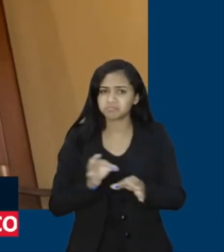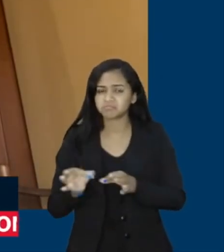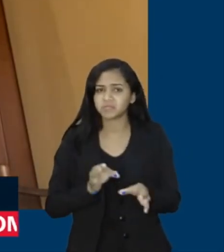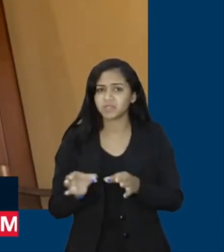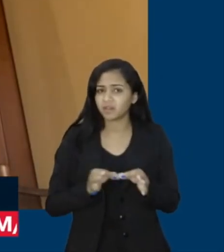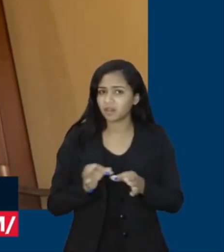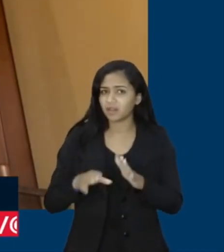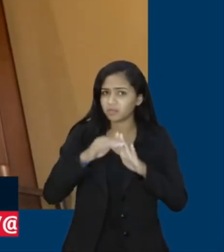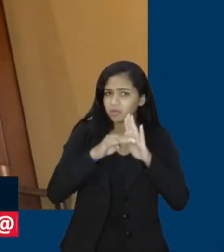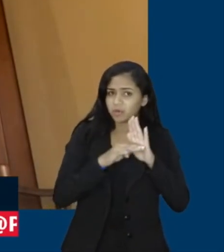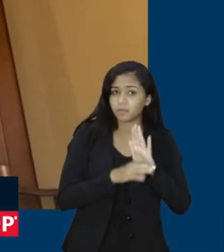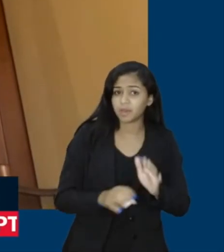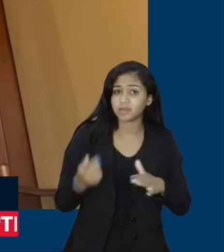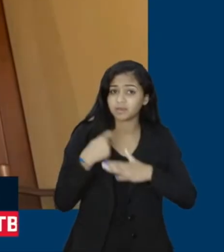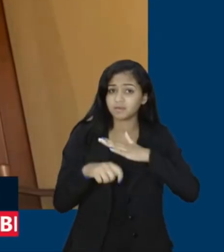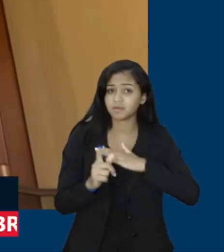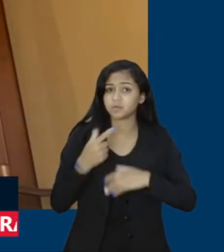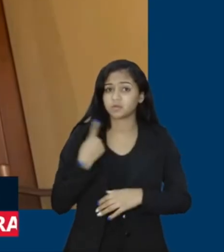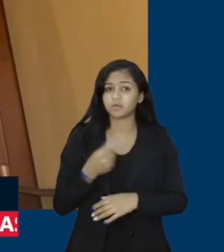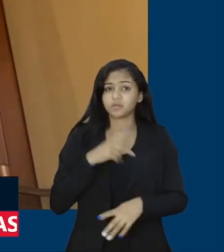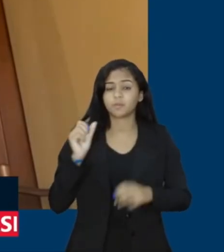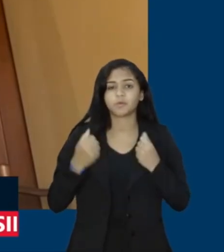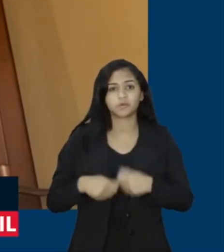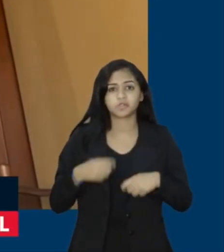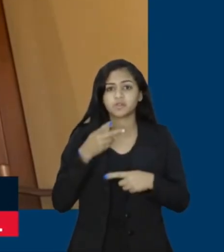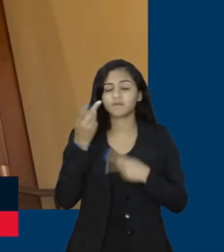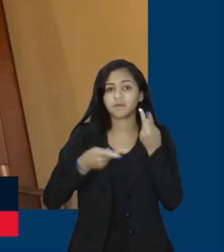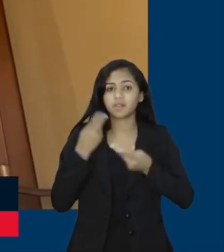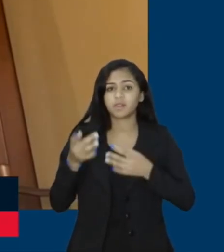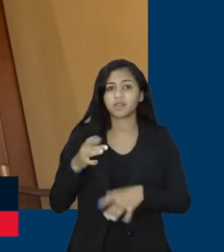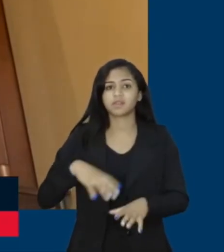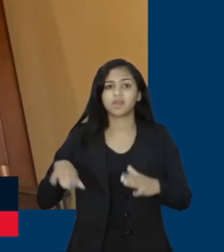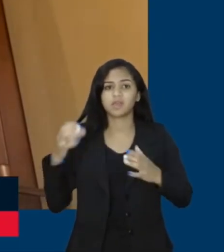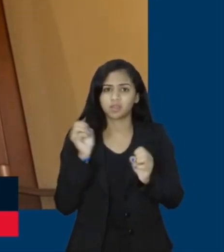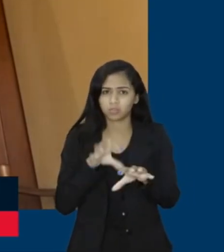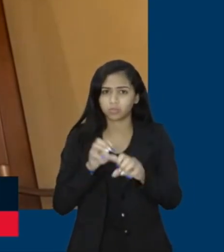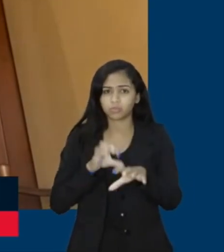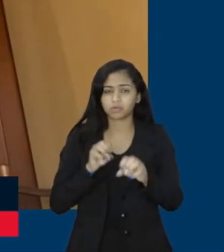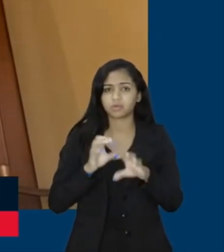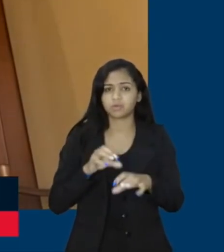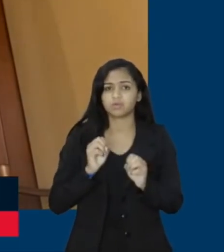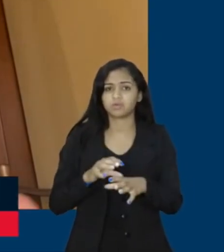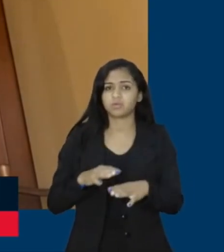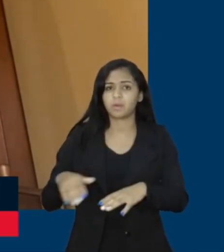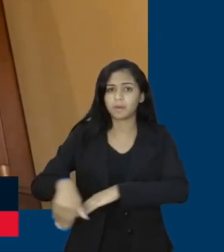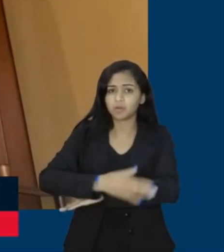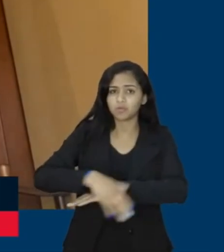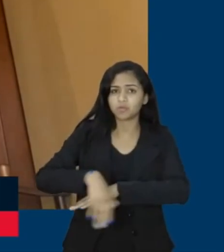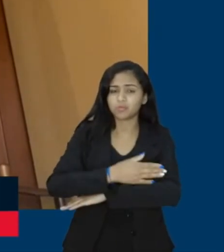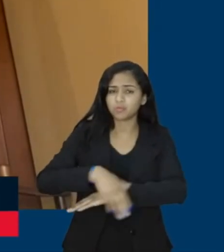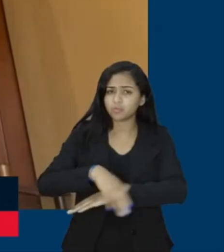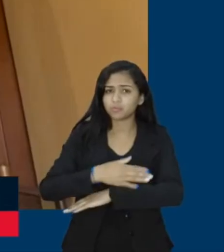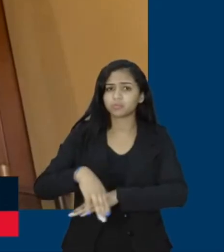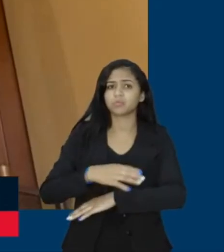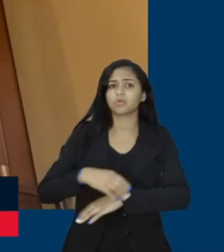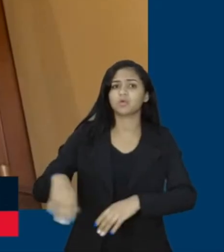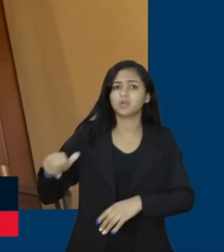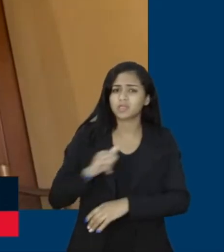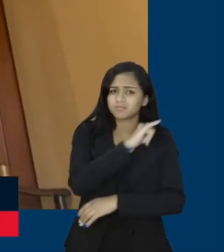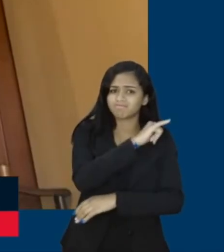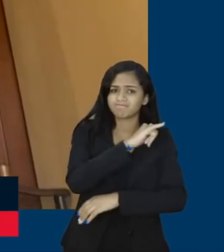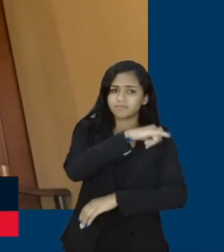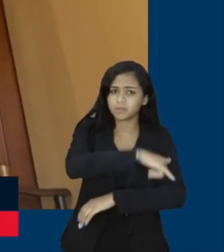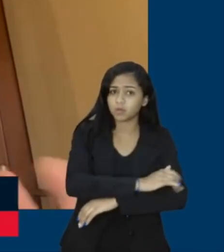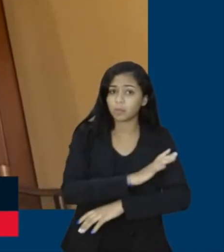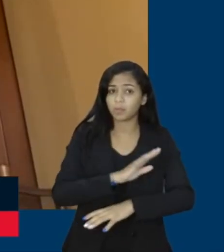e é claro que esses investimentos, e aí a gente podia falar da educação, a gente podia falar de rodovias, portos,